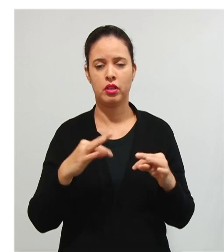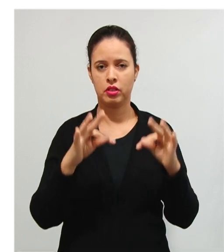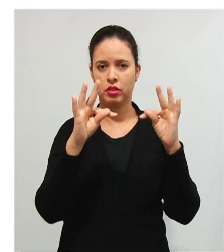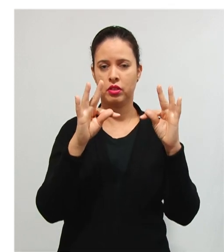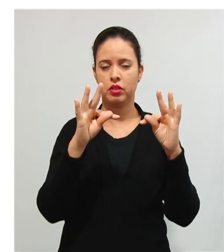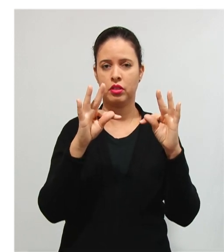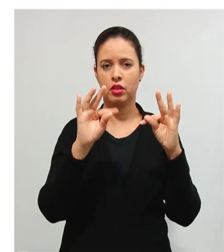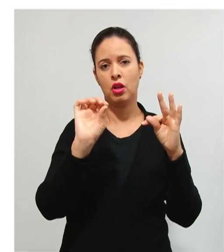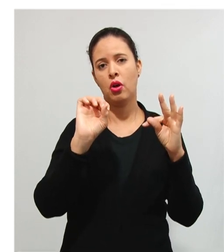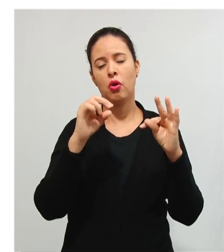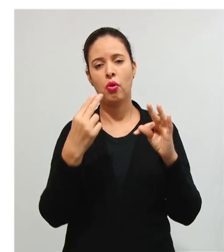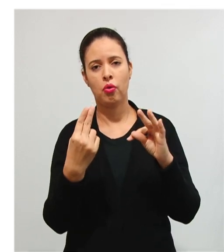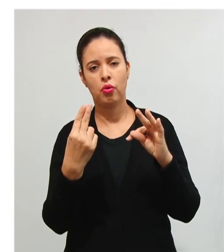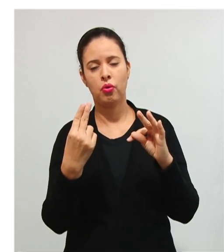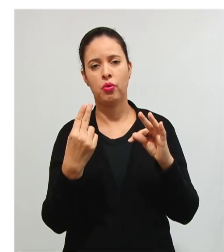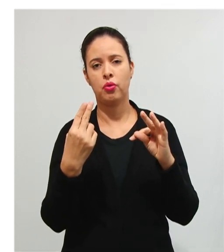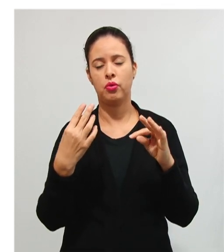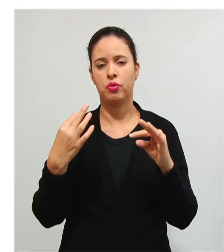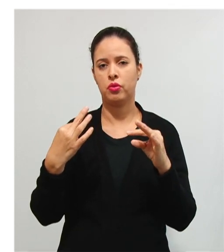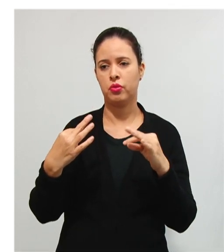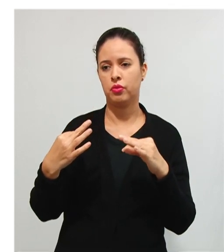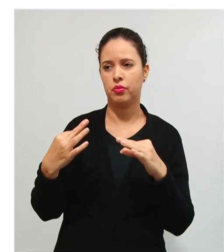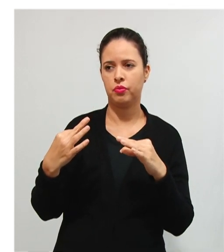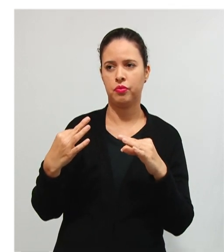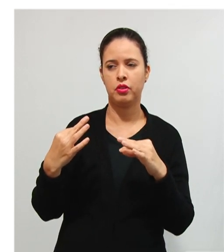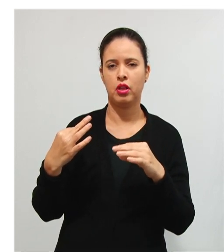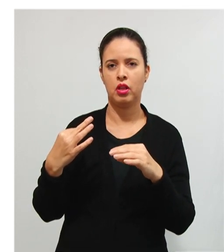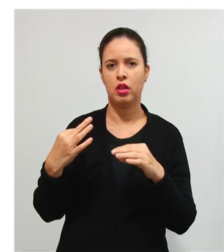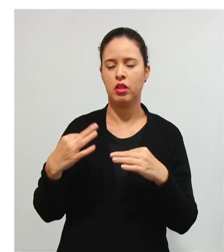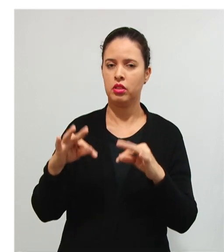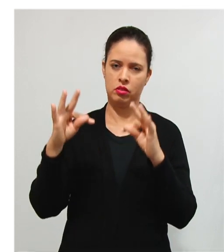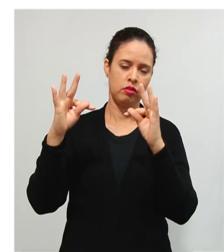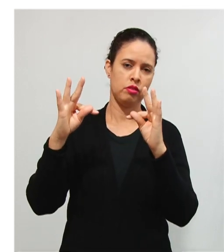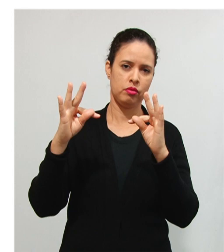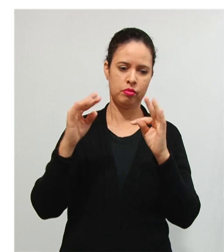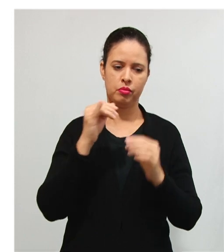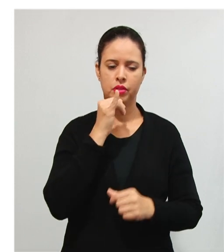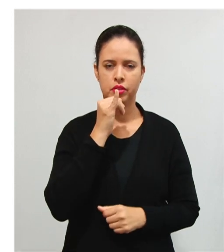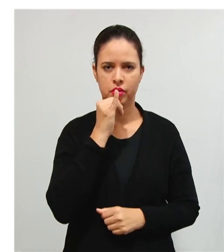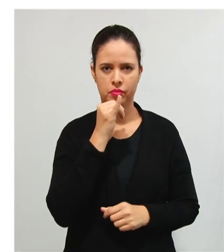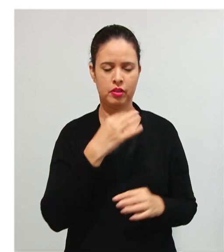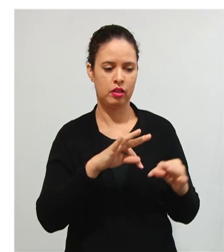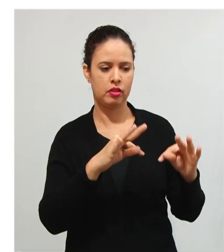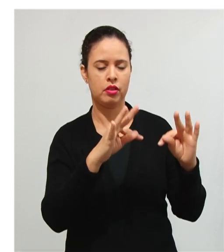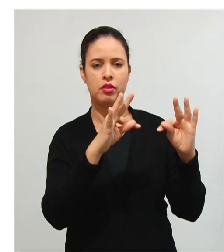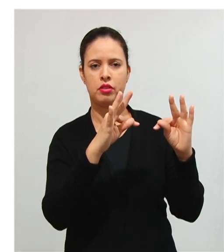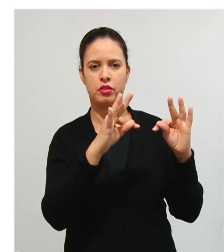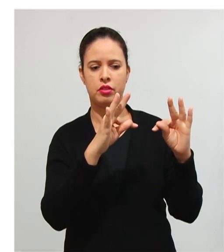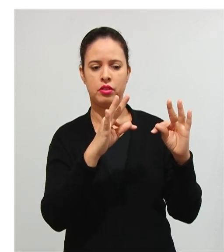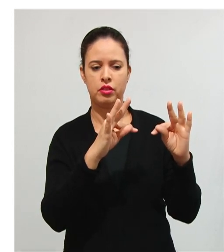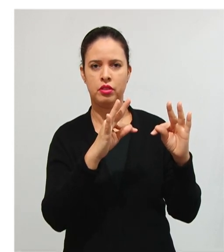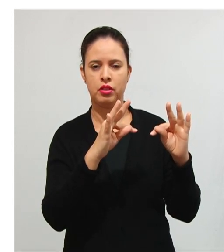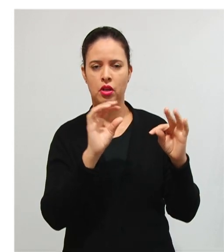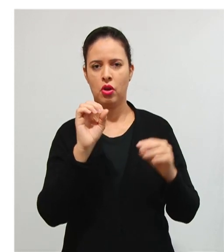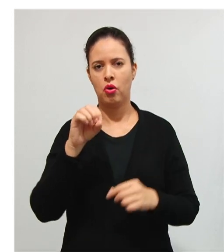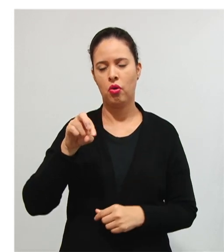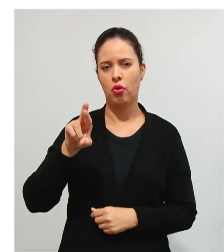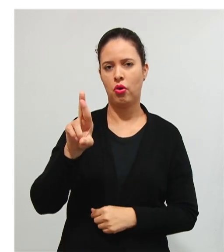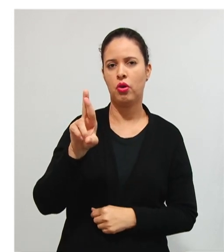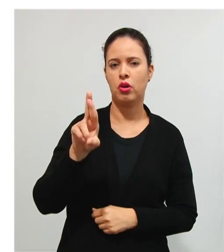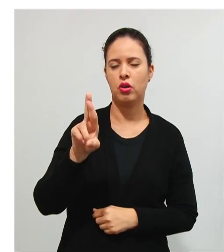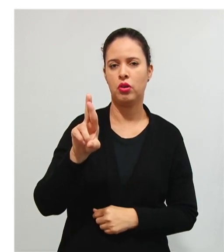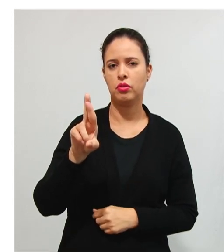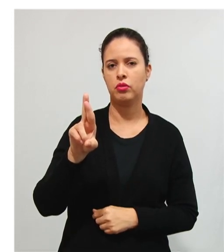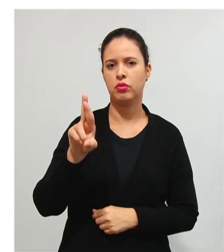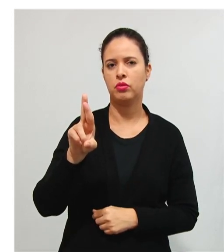tecnologias ou tecnológico, por exemplo. Então eu coloco tecnologia, OR, em maiúsculo, tecnológico. O